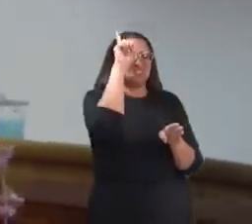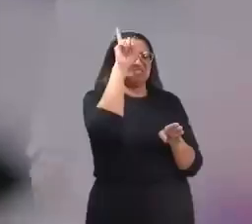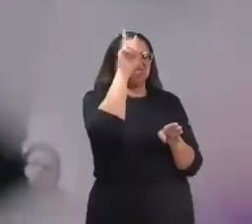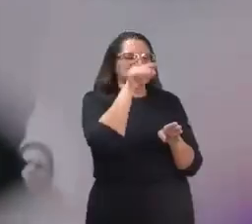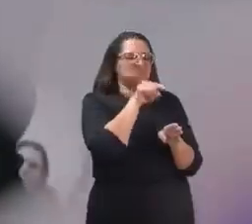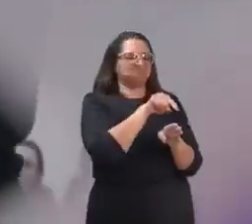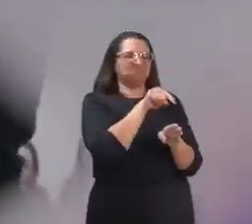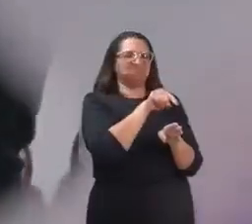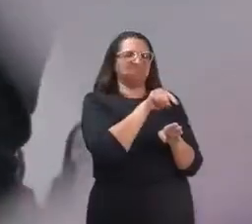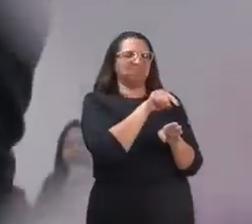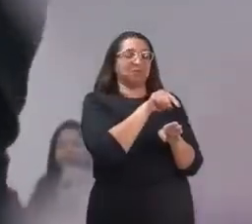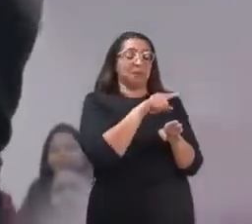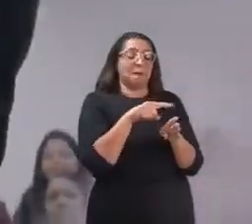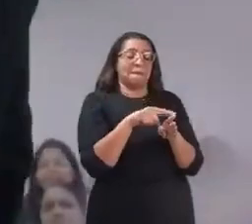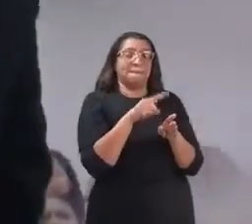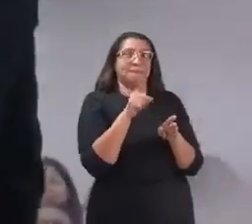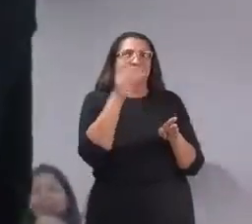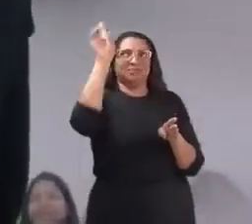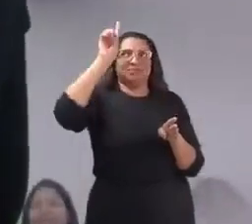Agora Jesus vai para a cruz.